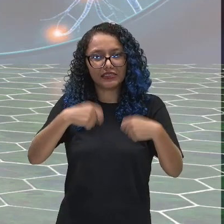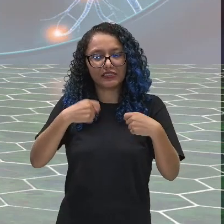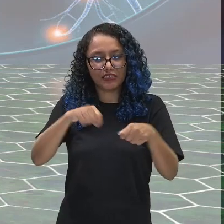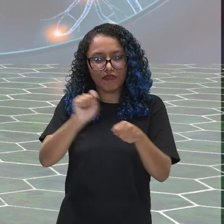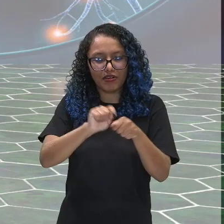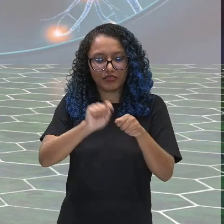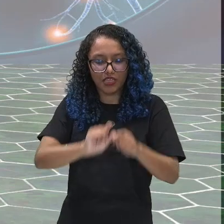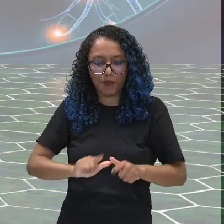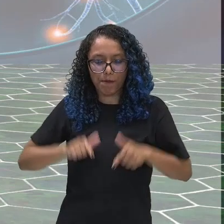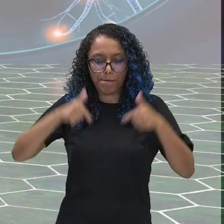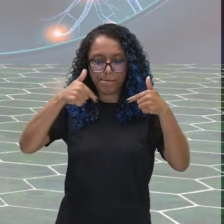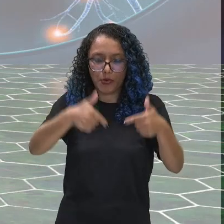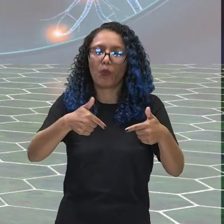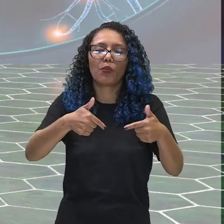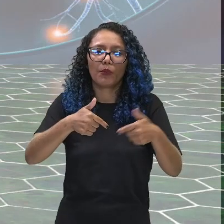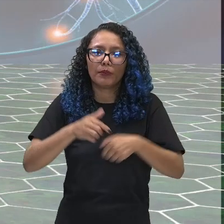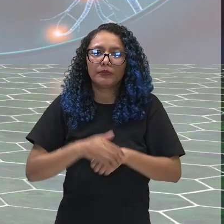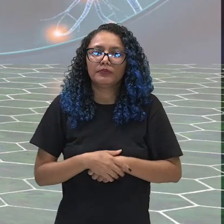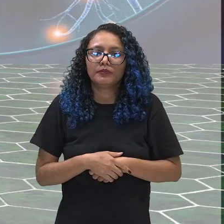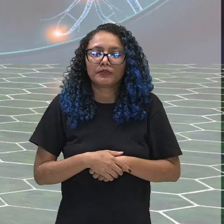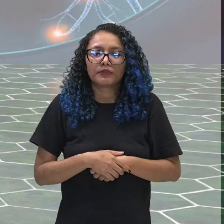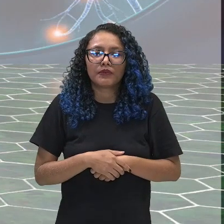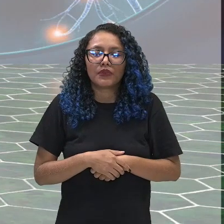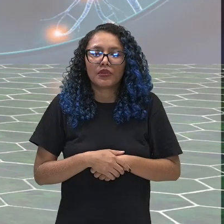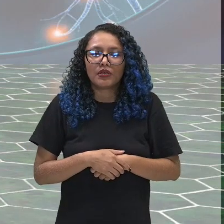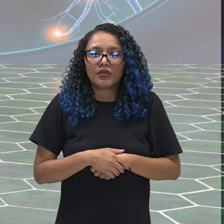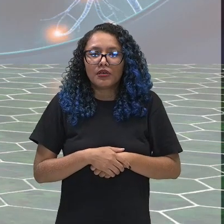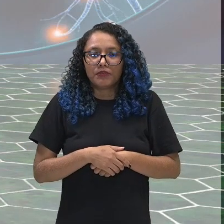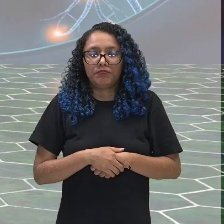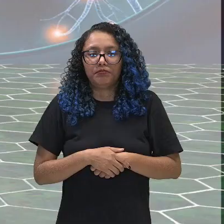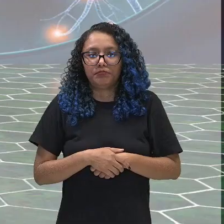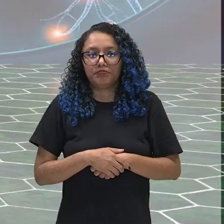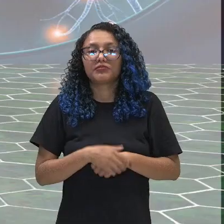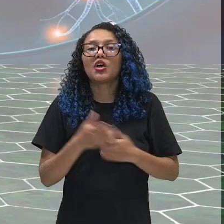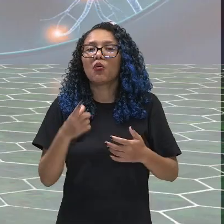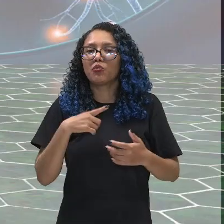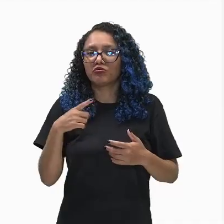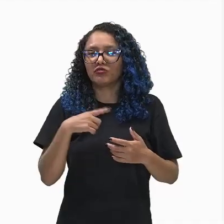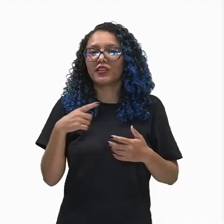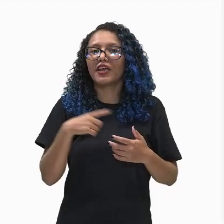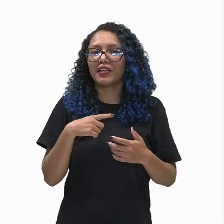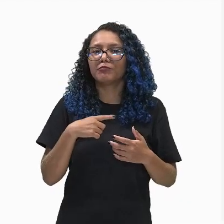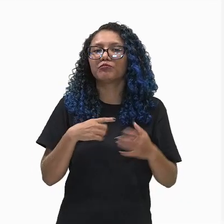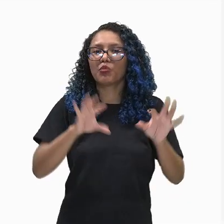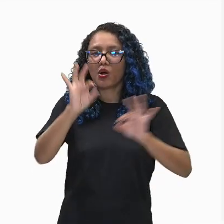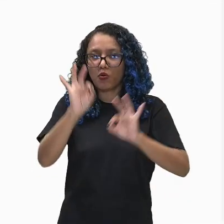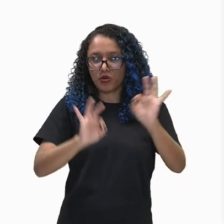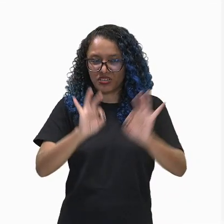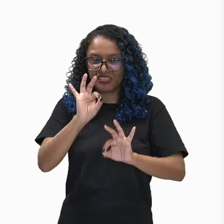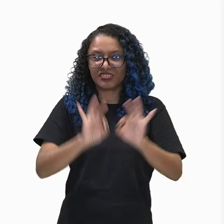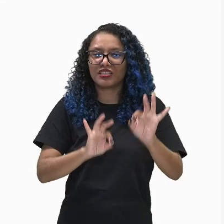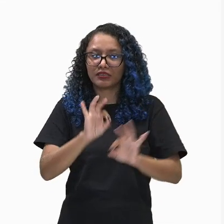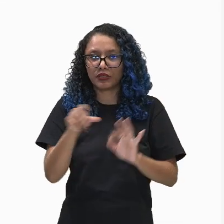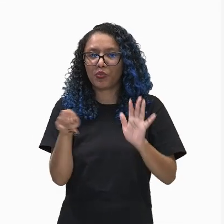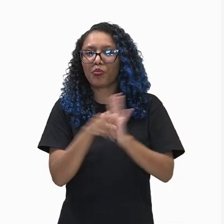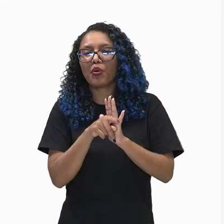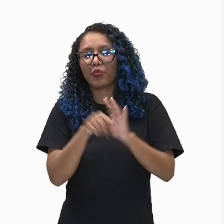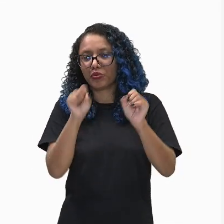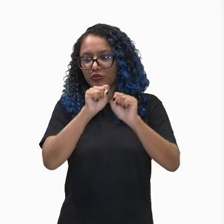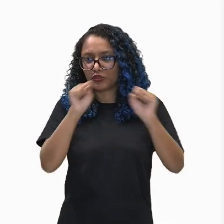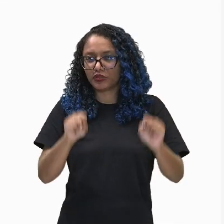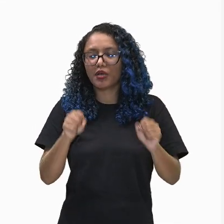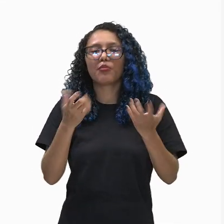executada. Esse nosso sistema nervoso, ele possui divisões. Nós vamos ver aí a divisão do sistema nervoso